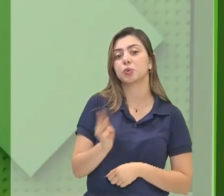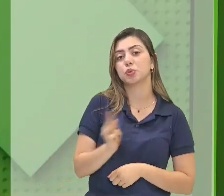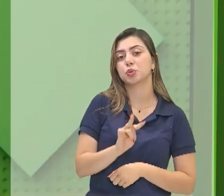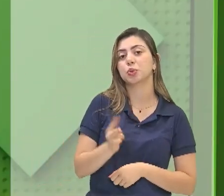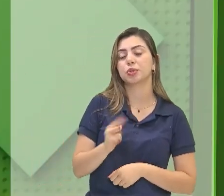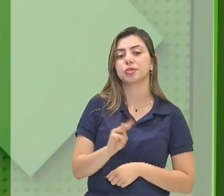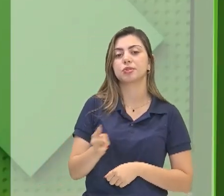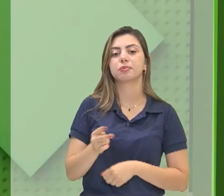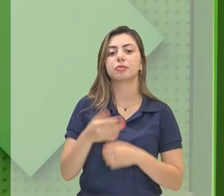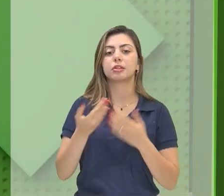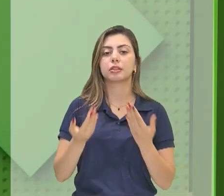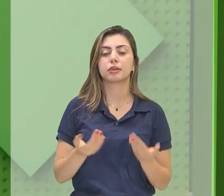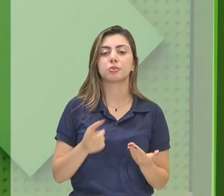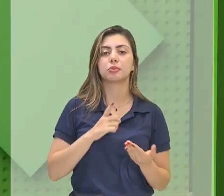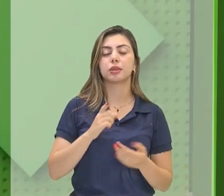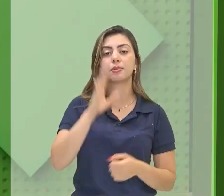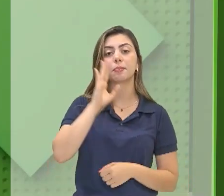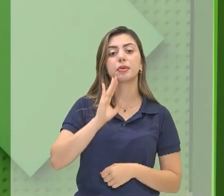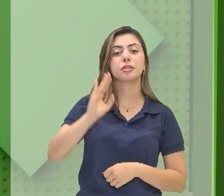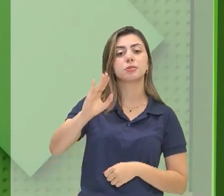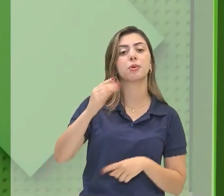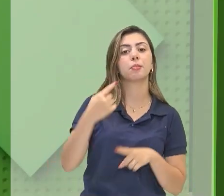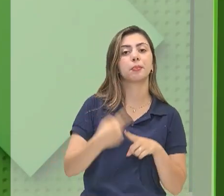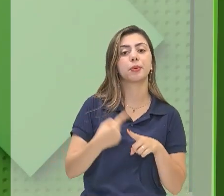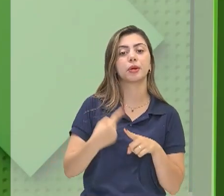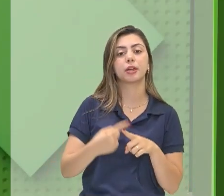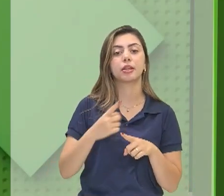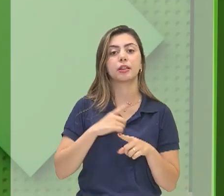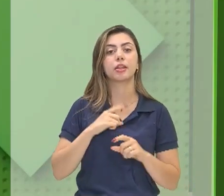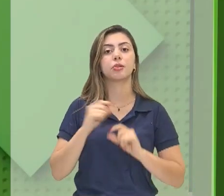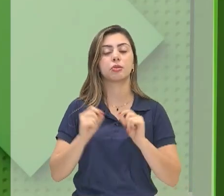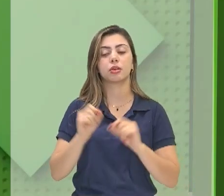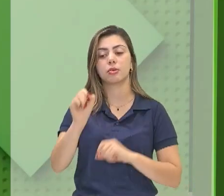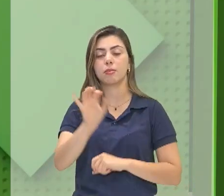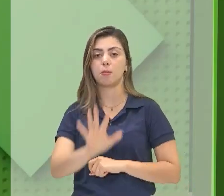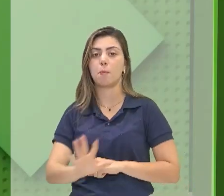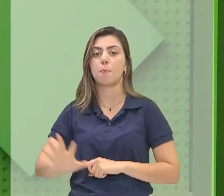ocorre naquela região, principalmente por estar em uma zona